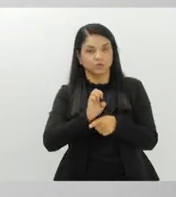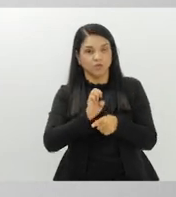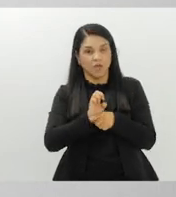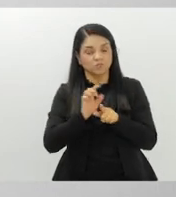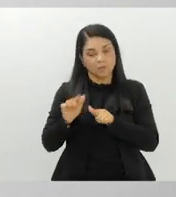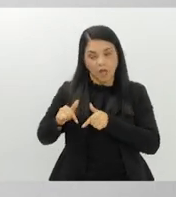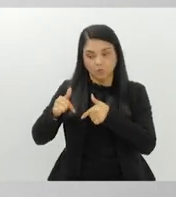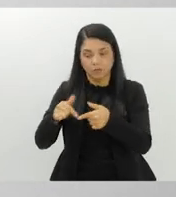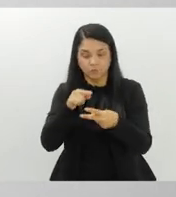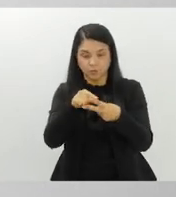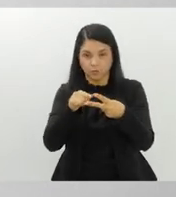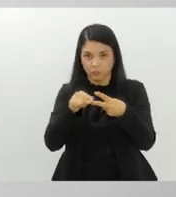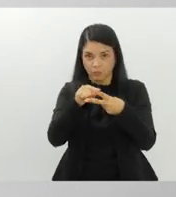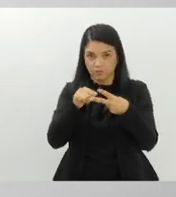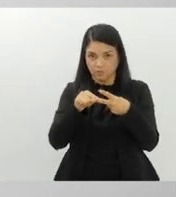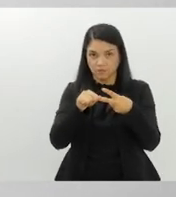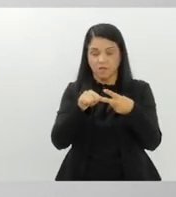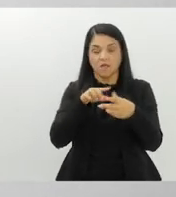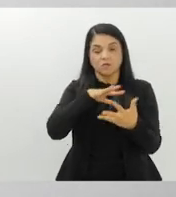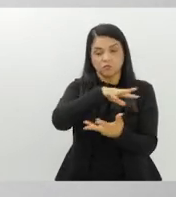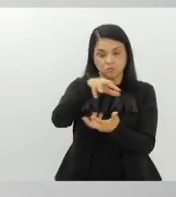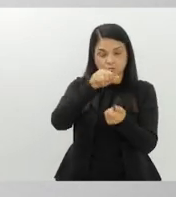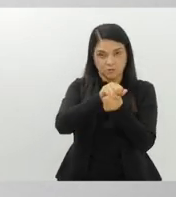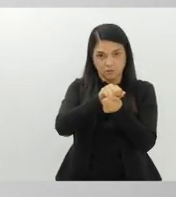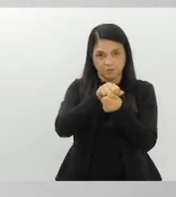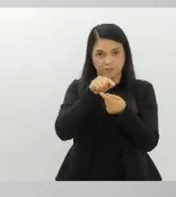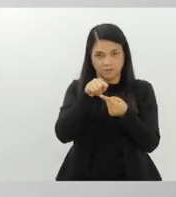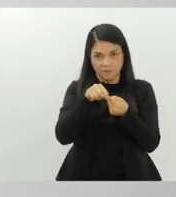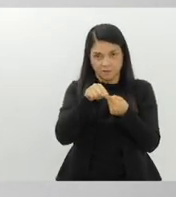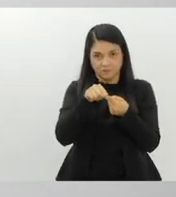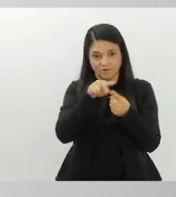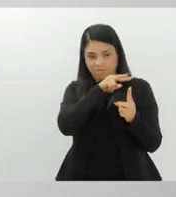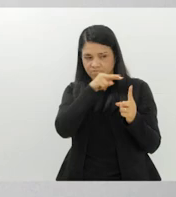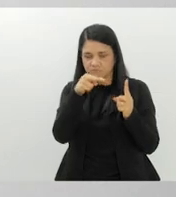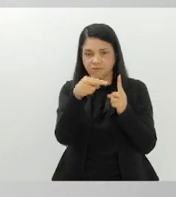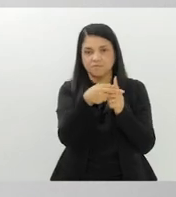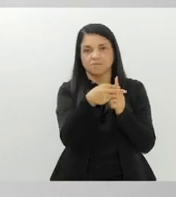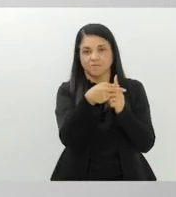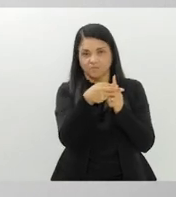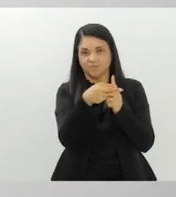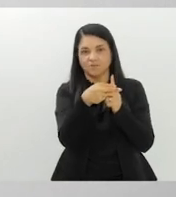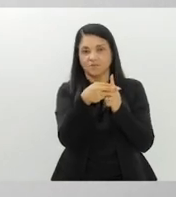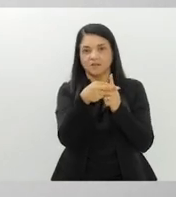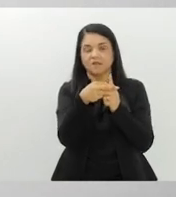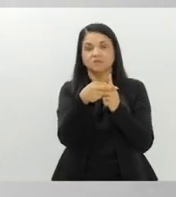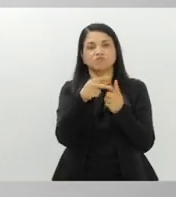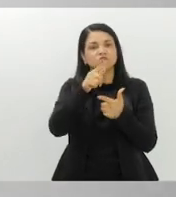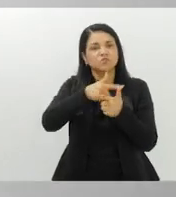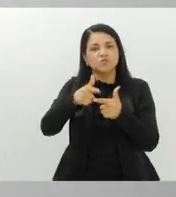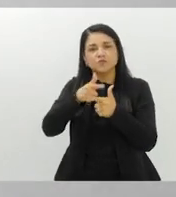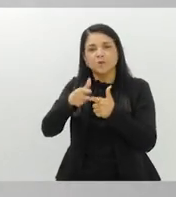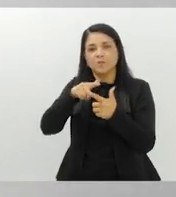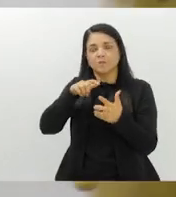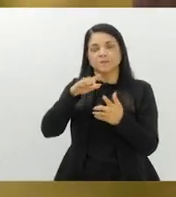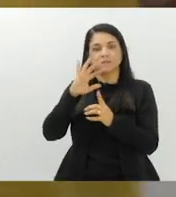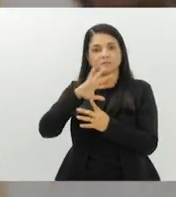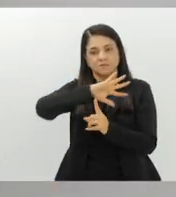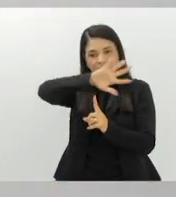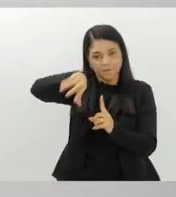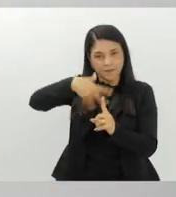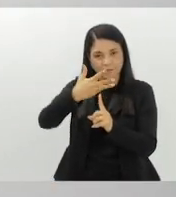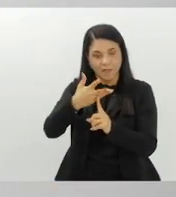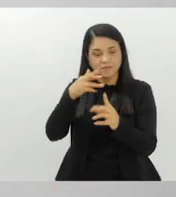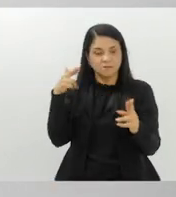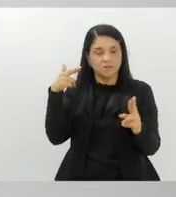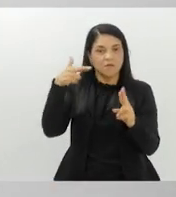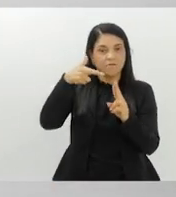duas frentes, né? Uma da sustentabilidade, que ela está visando muito as questões ambientais e principalmente aquelas que estão